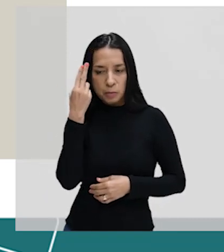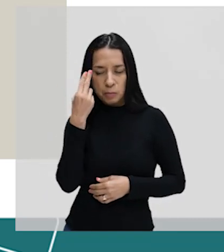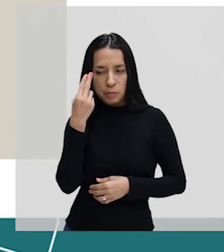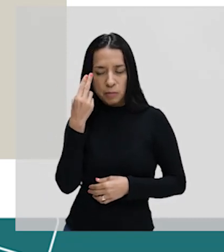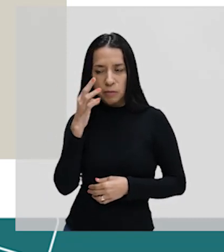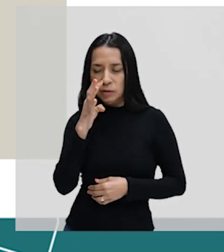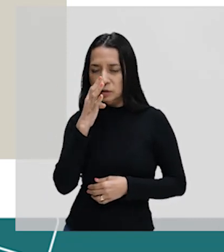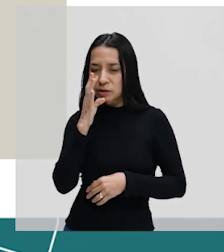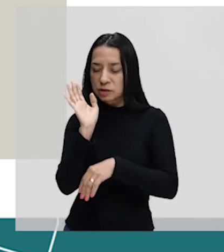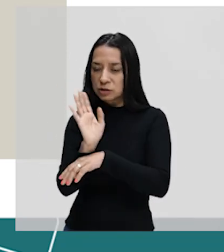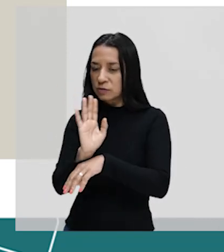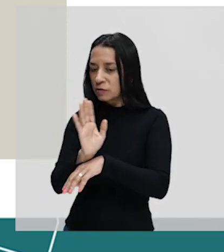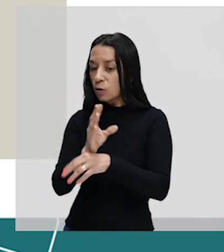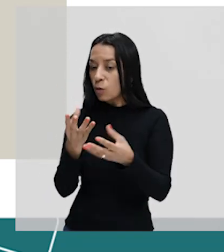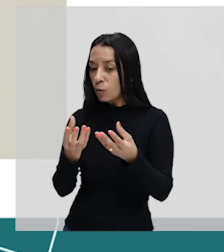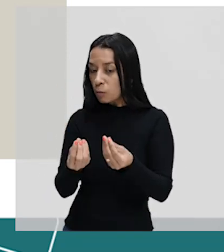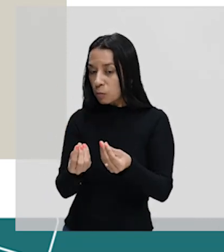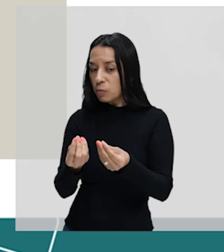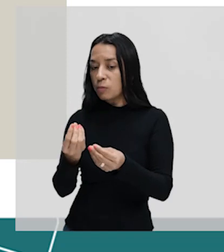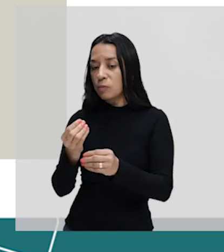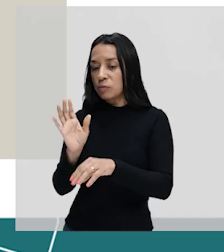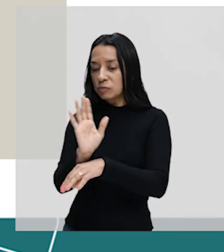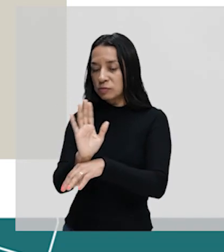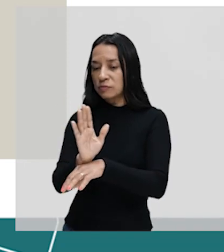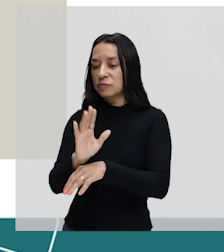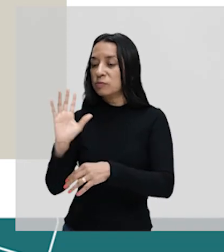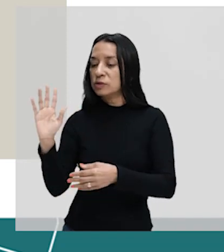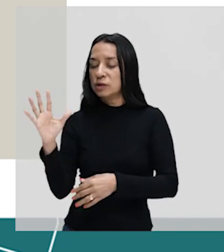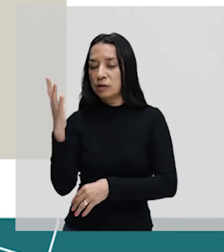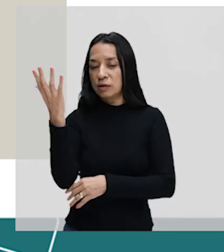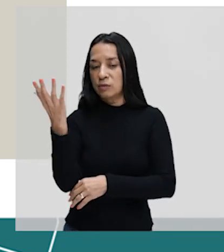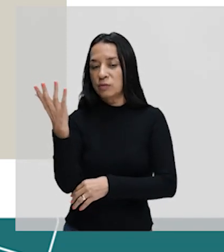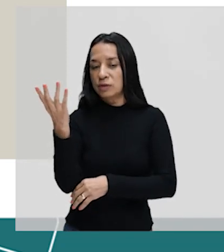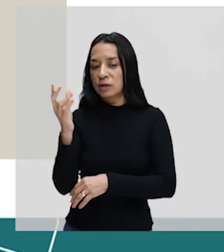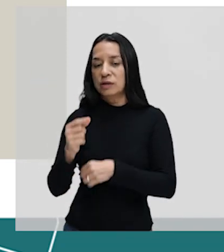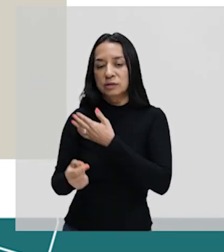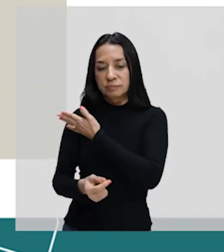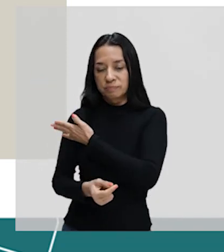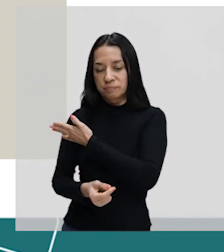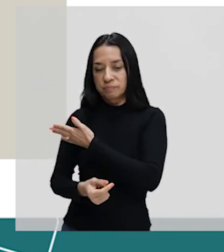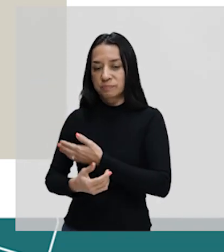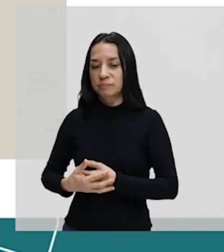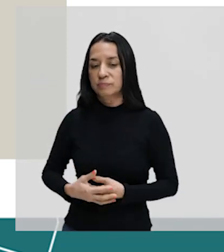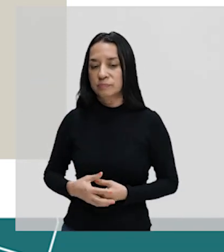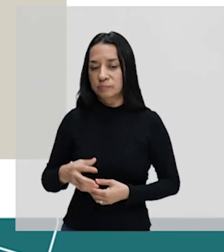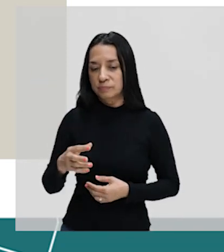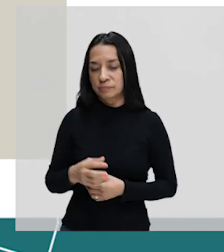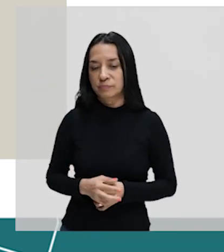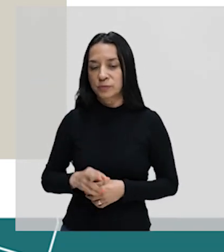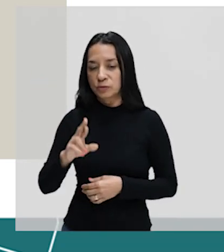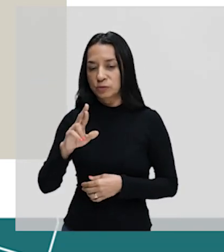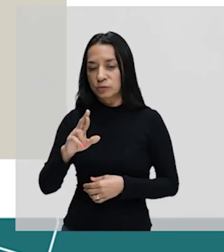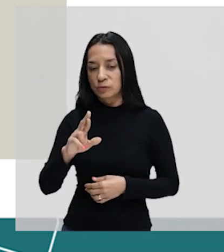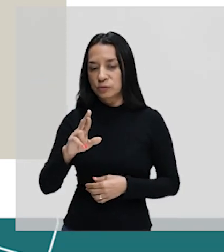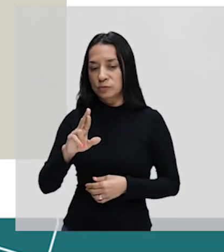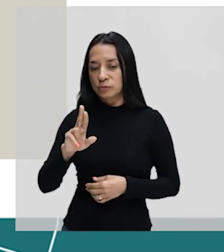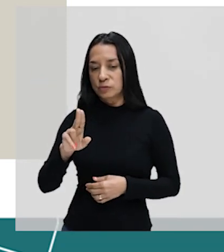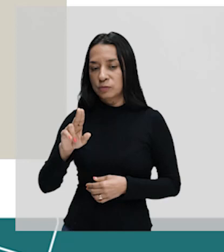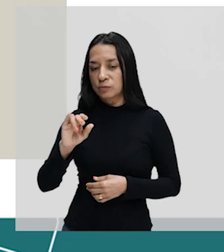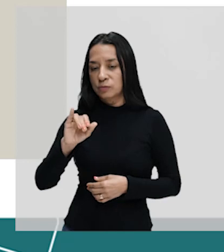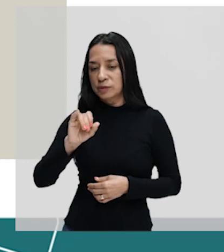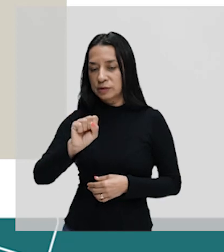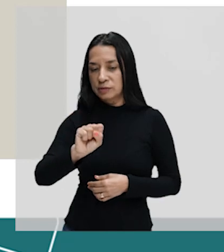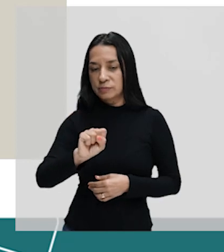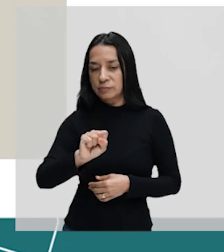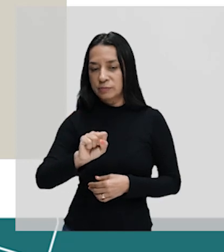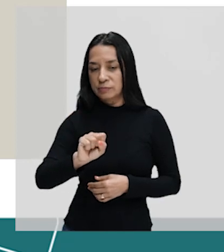série, muita série se passa em Puerto Rico, né? Então se fala muito. Rússia, russo e